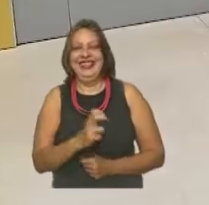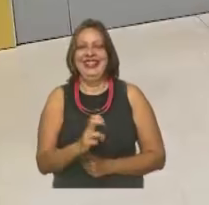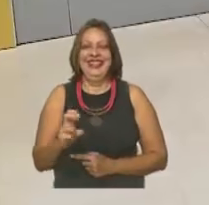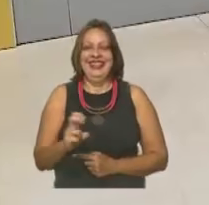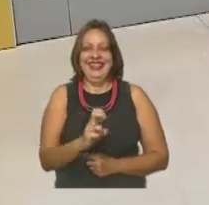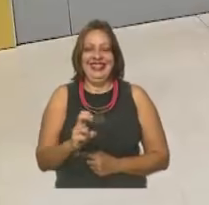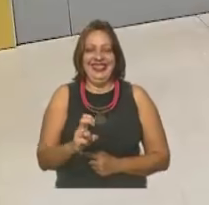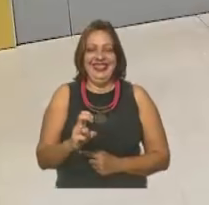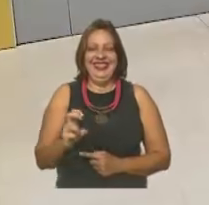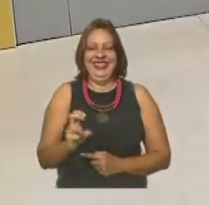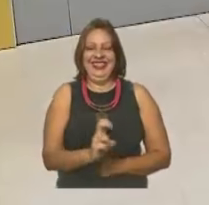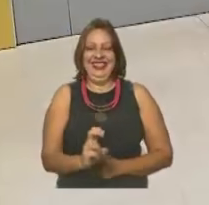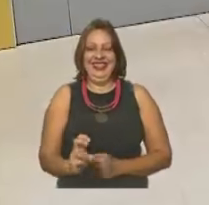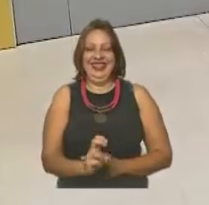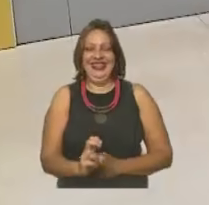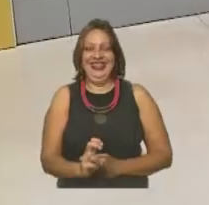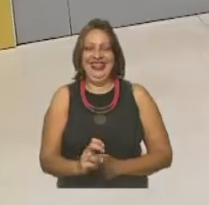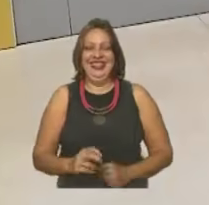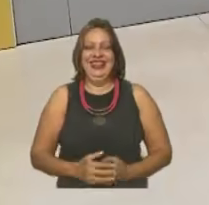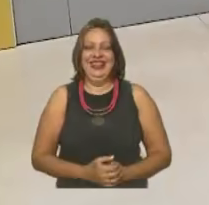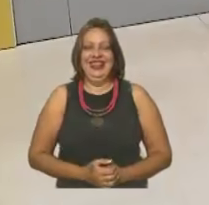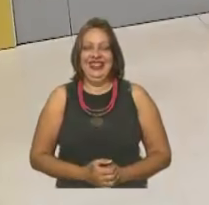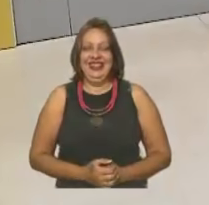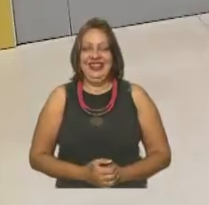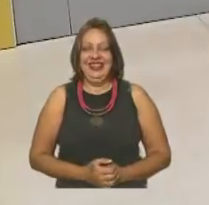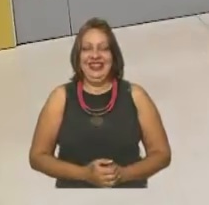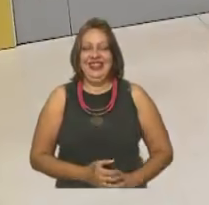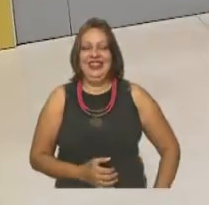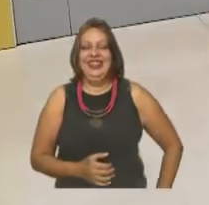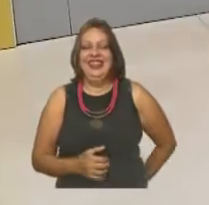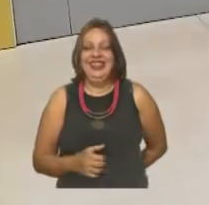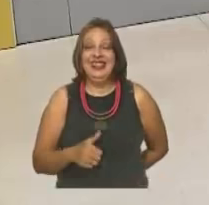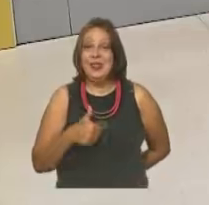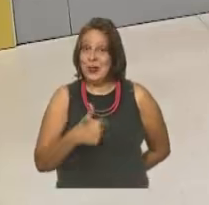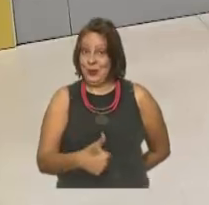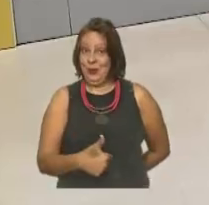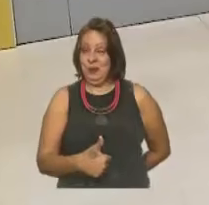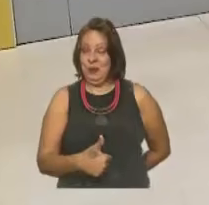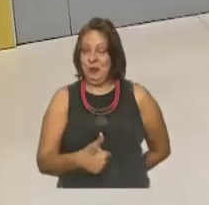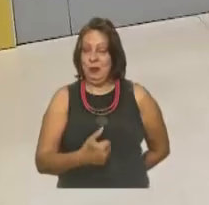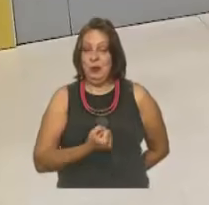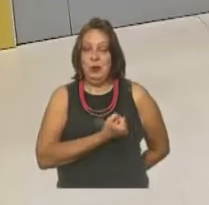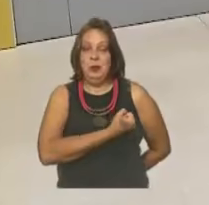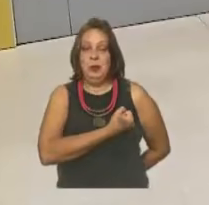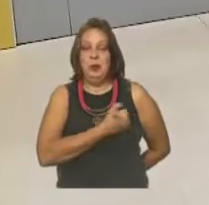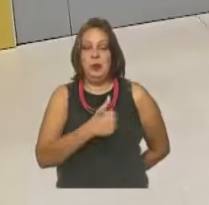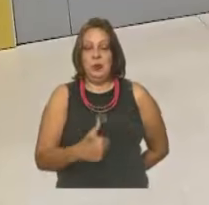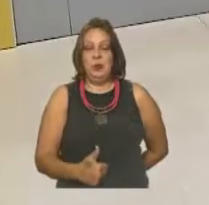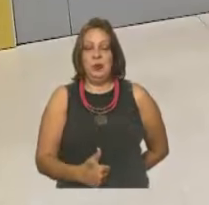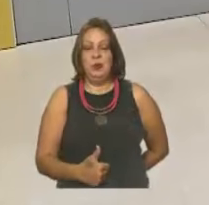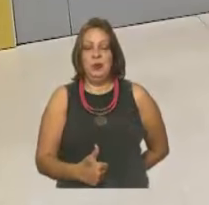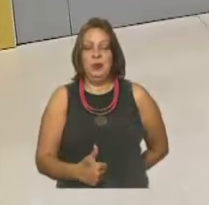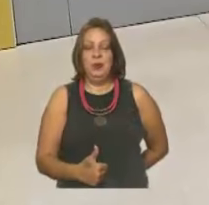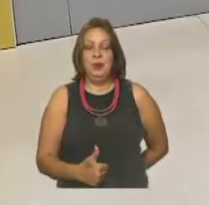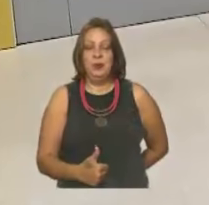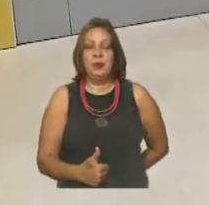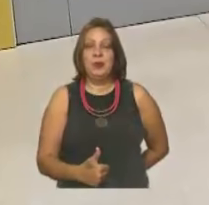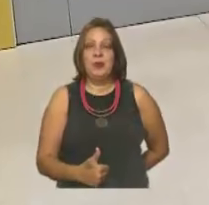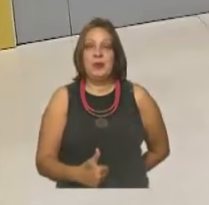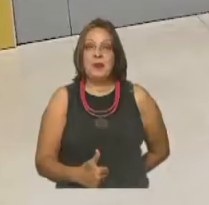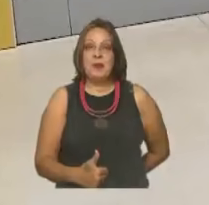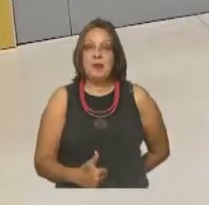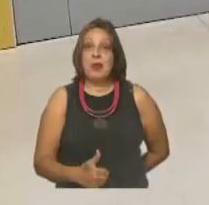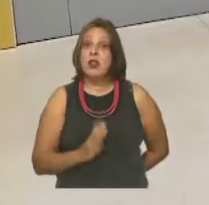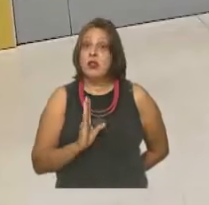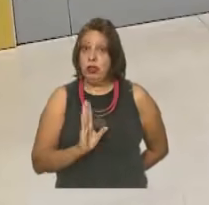55, 55, saiu 19, 55, agora número 1, Número 1.